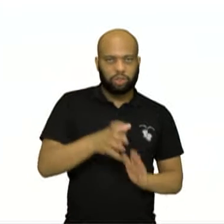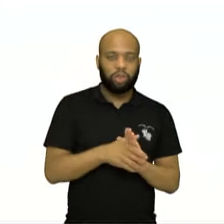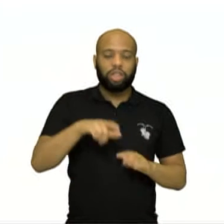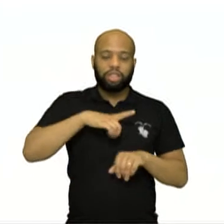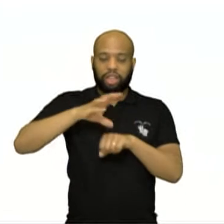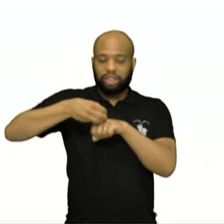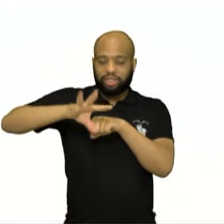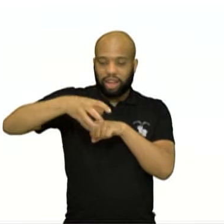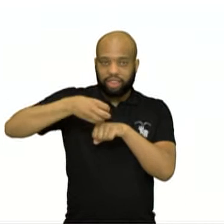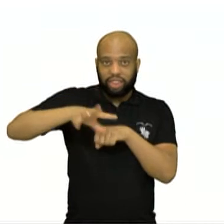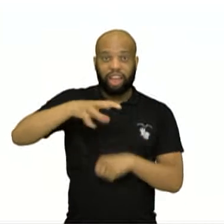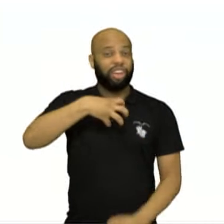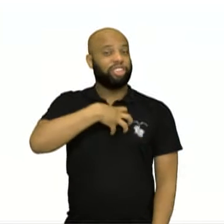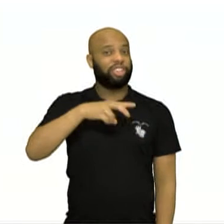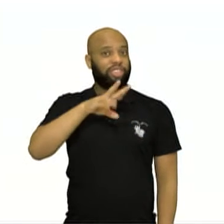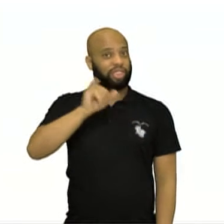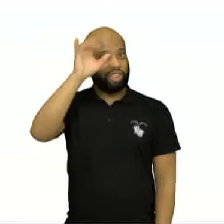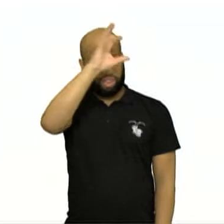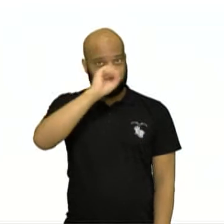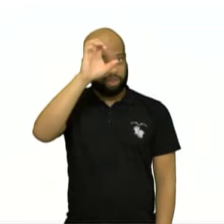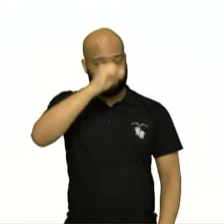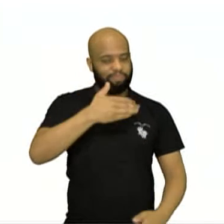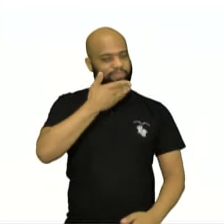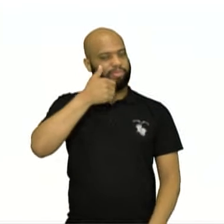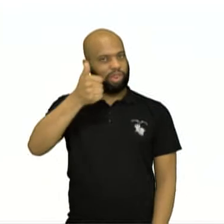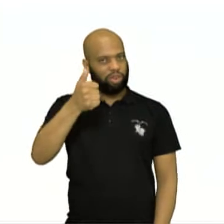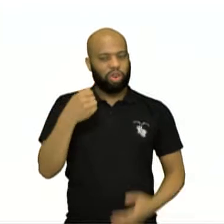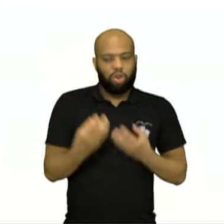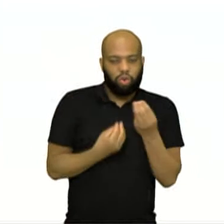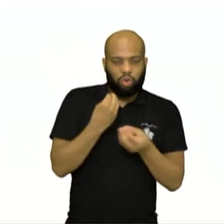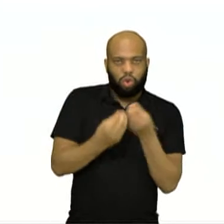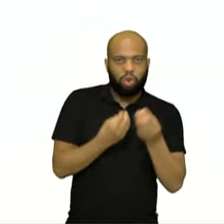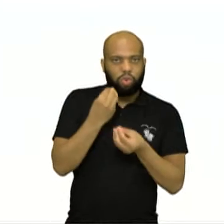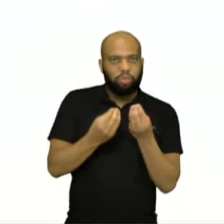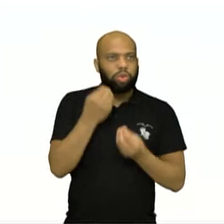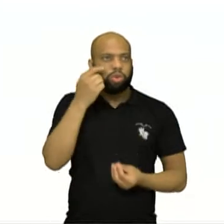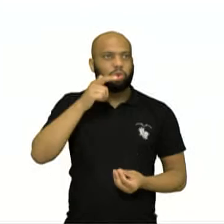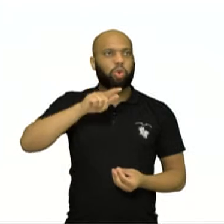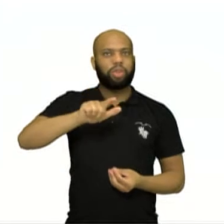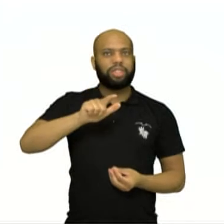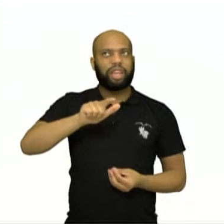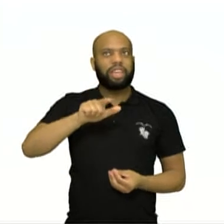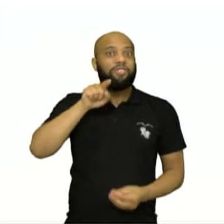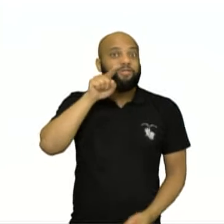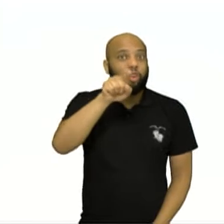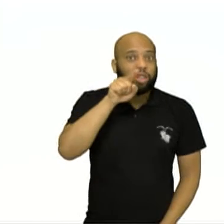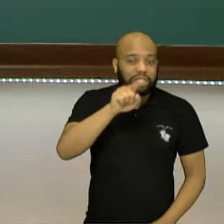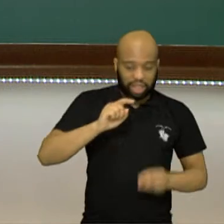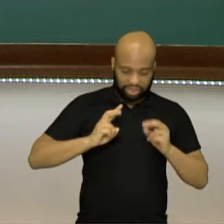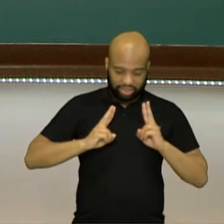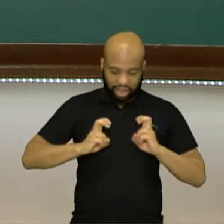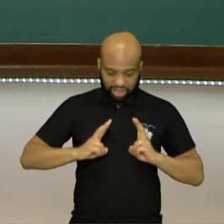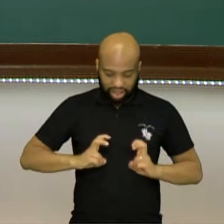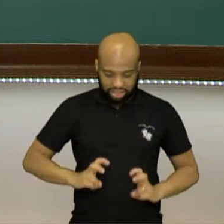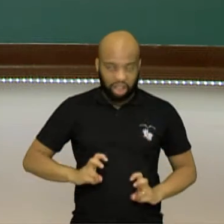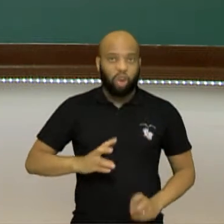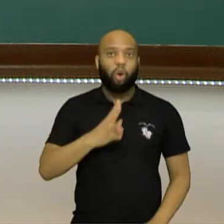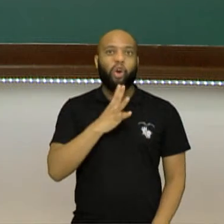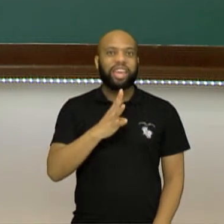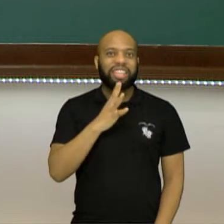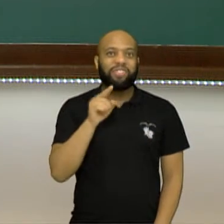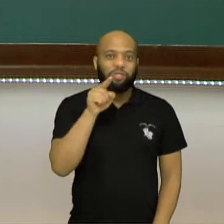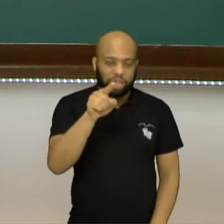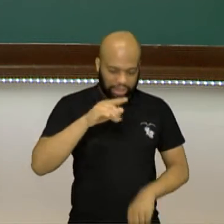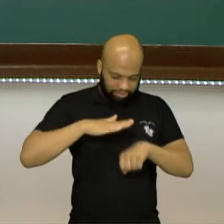para aprender melhor, como você pode se entender para depois conseguir aprender